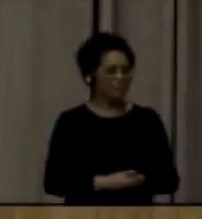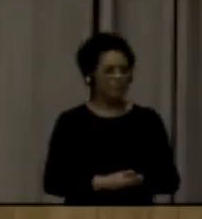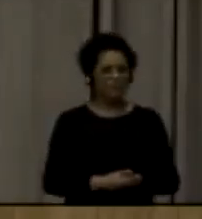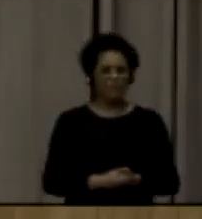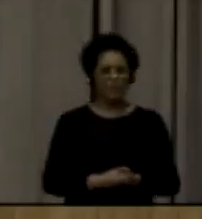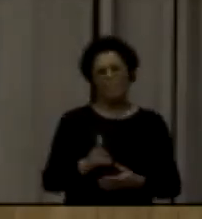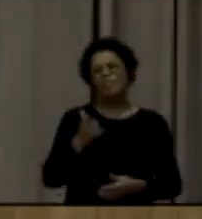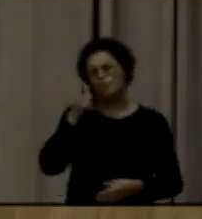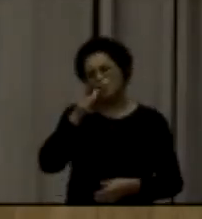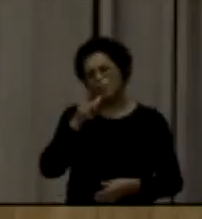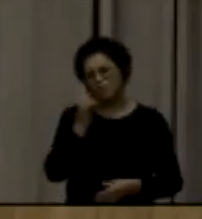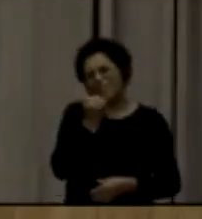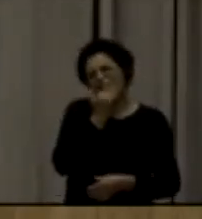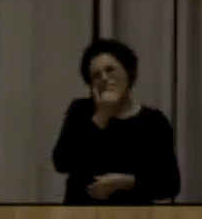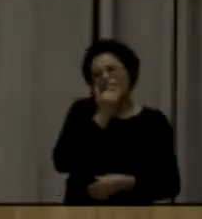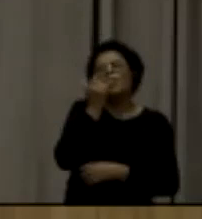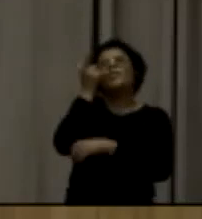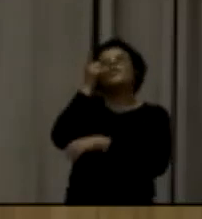Eu posso fazer isso.